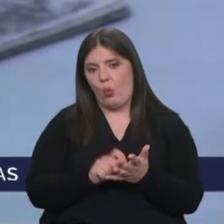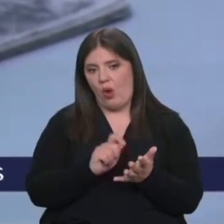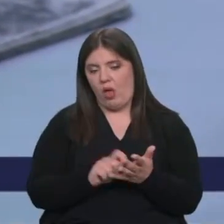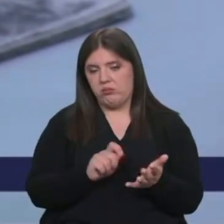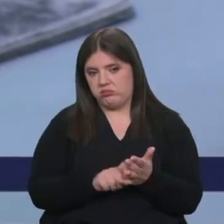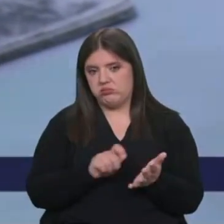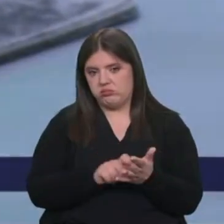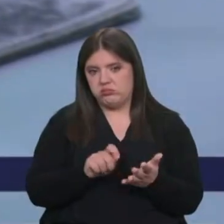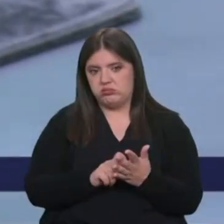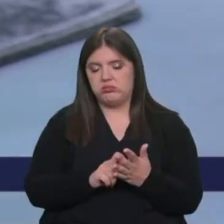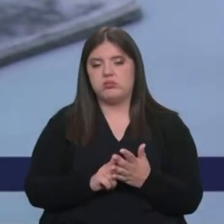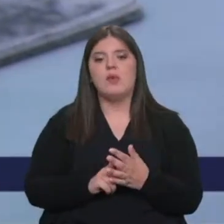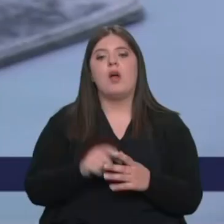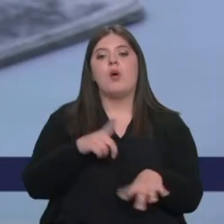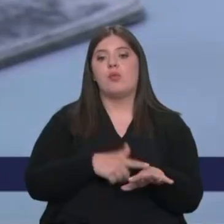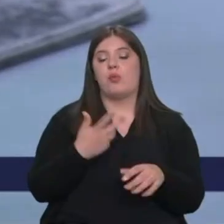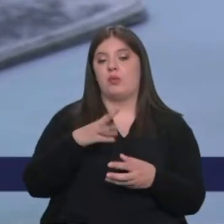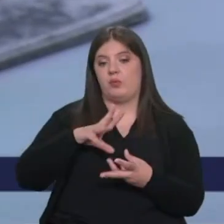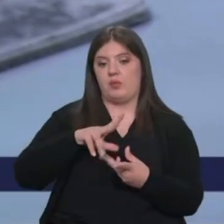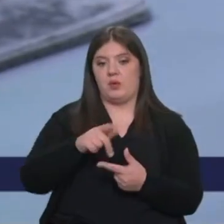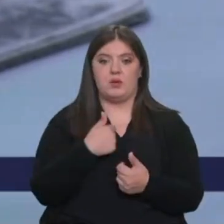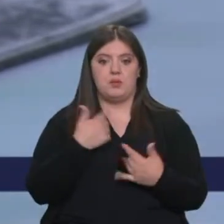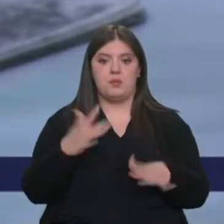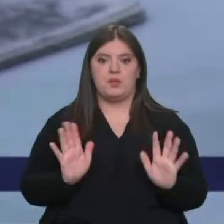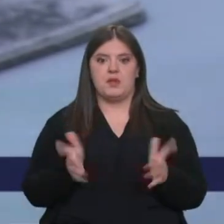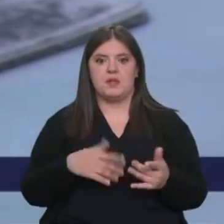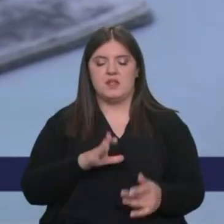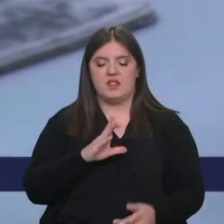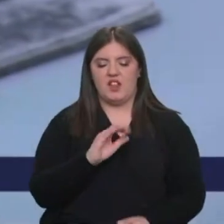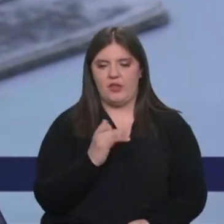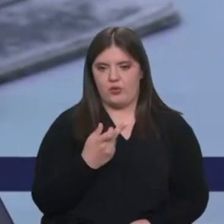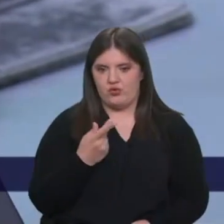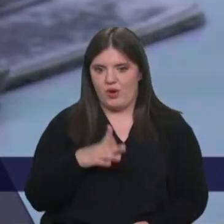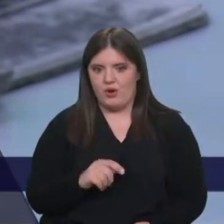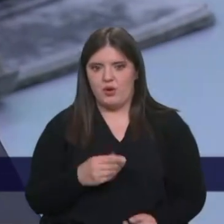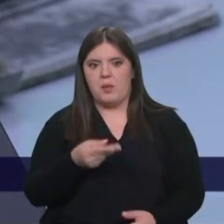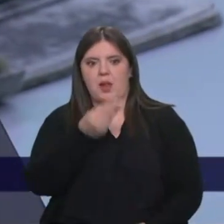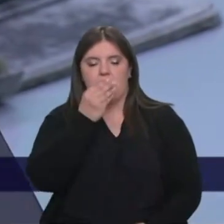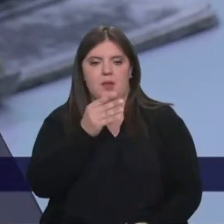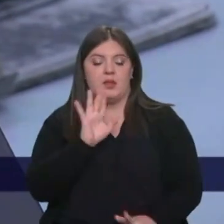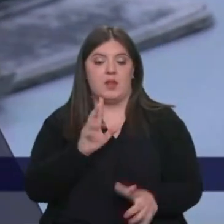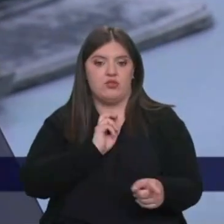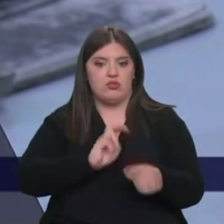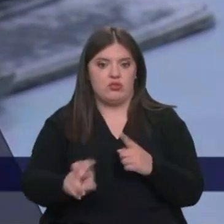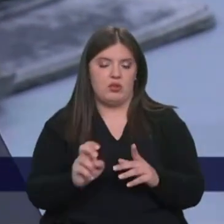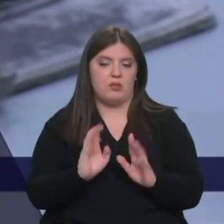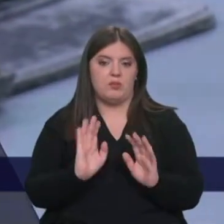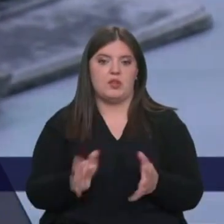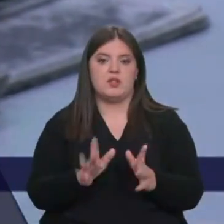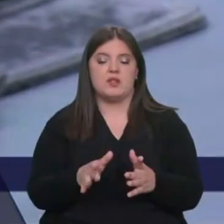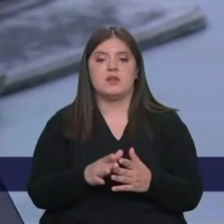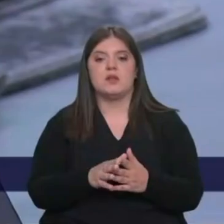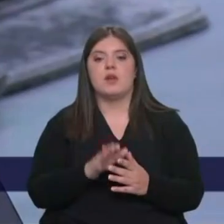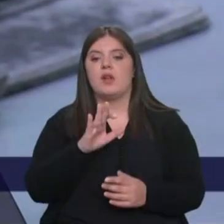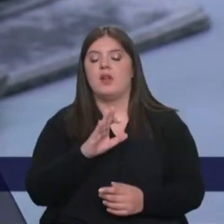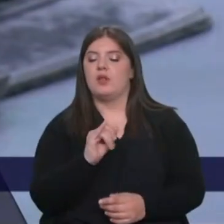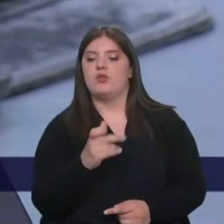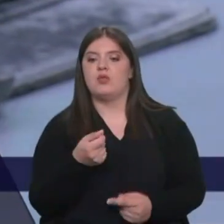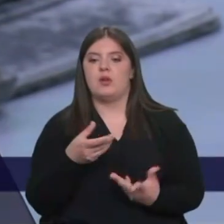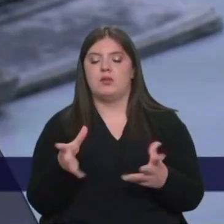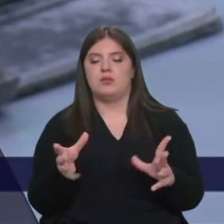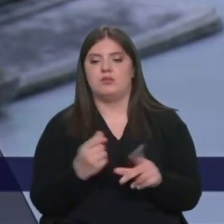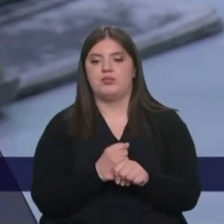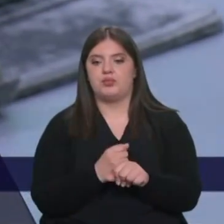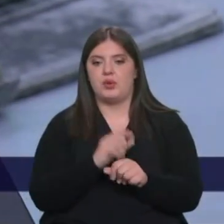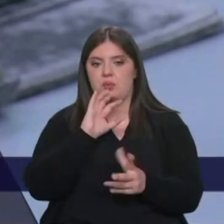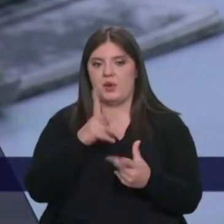altura em que a Terra, que precisa desesperadamente de hidrogênio para se alimentar energeticamente, o hidrogênio deixa de existir no nosso planeta, no